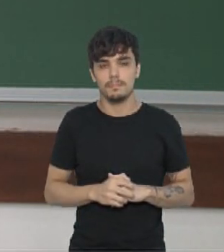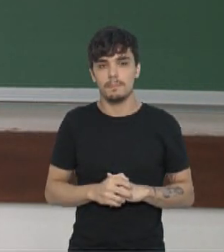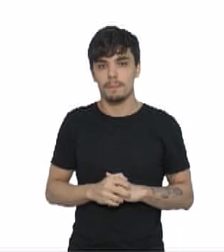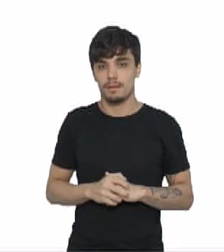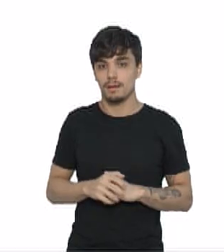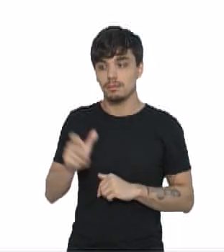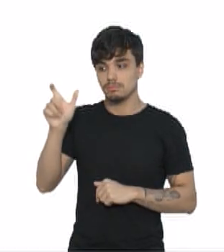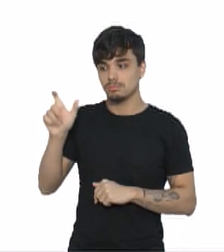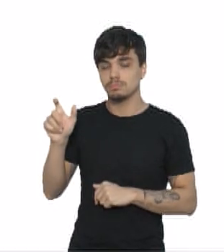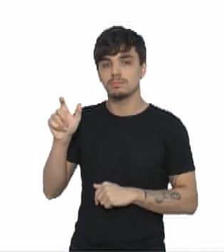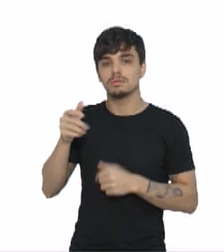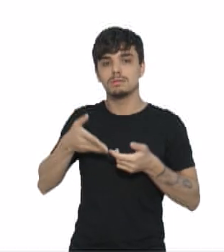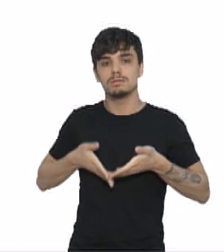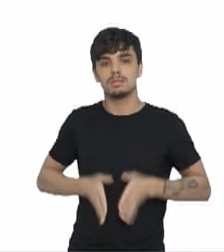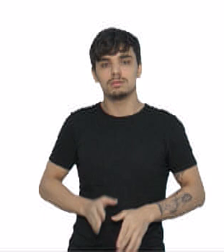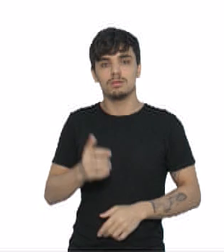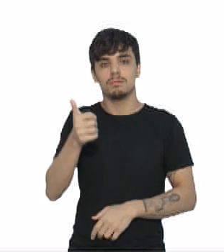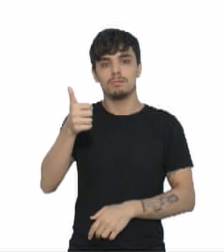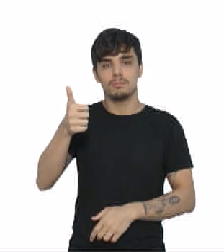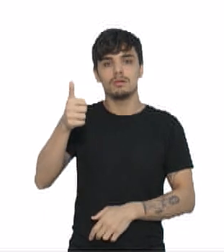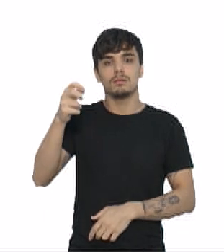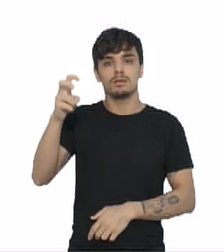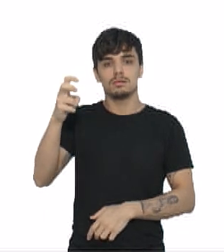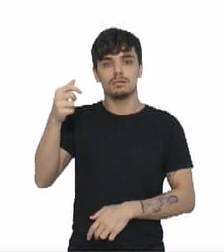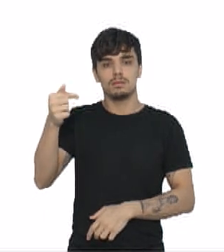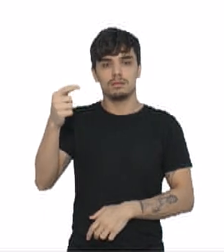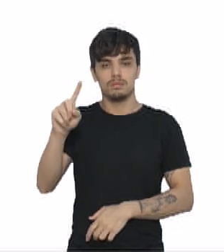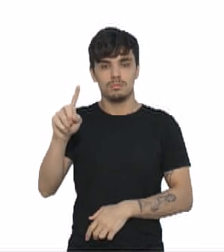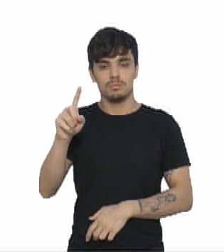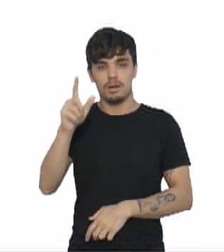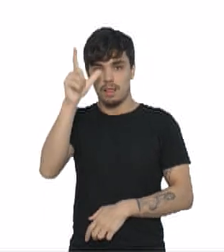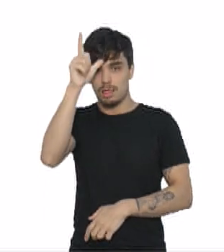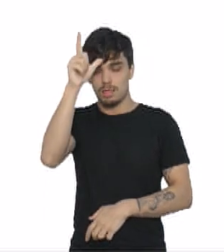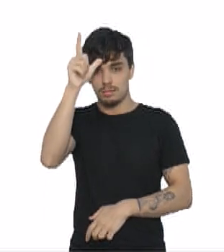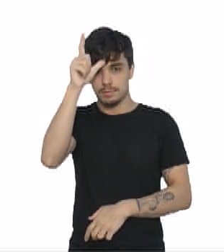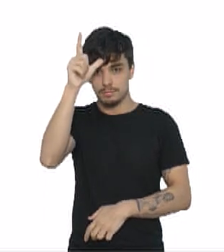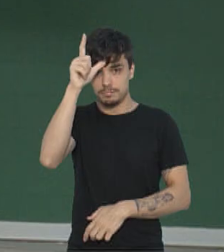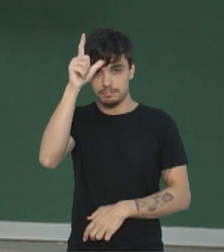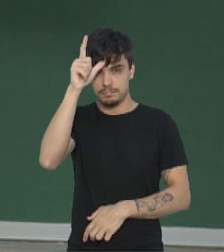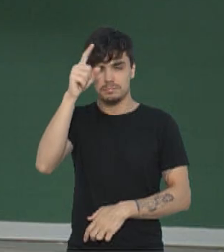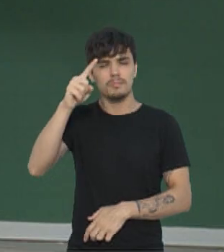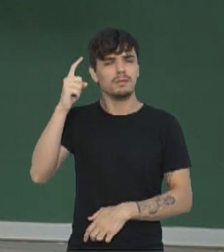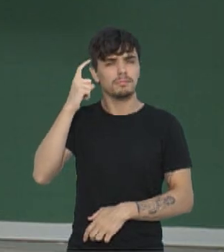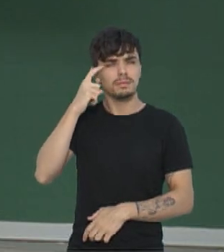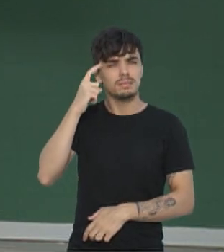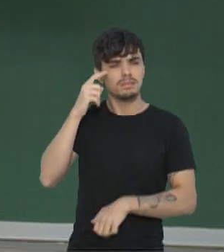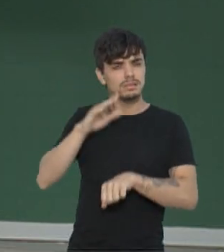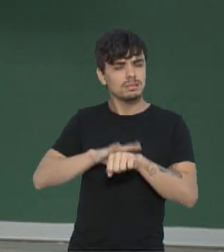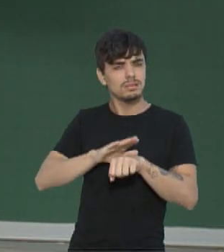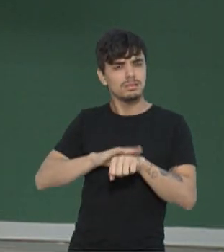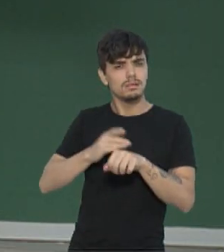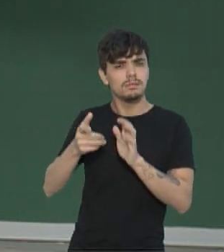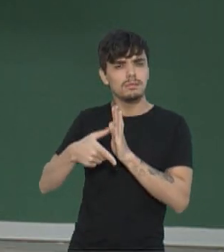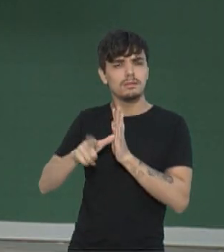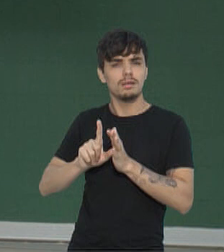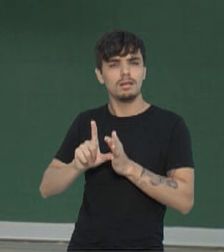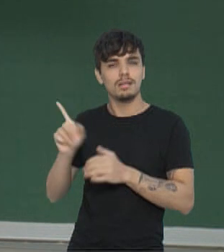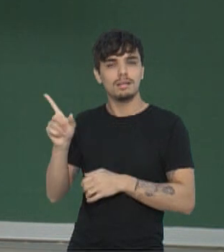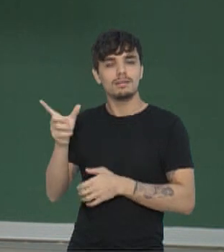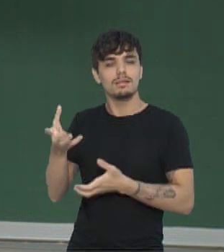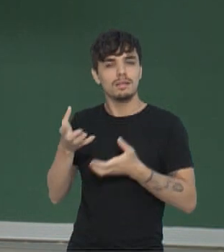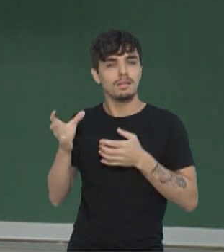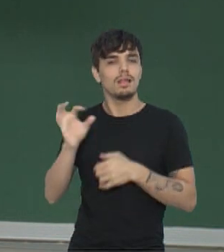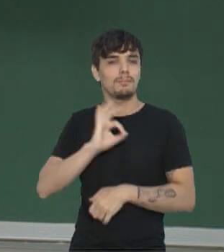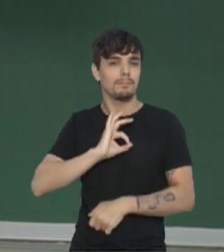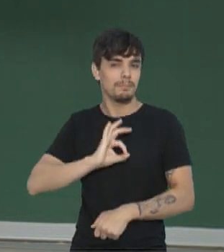Kepler nasceu em 1571 na Alemanha. Pensa, nessa época, ele até queria ser padre,